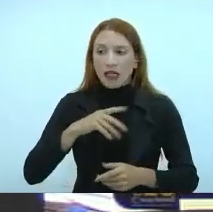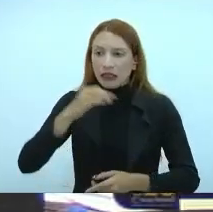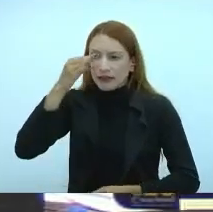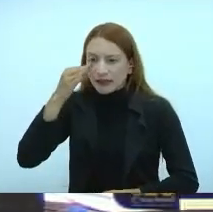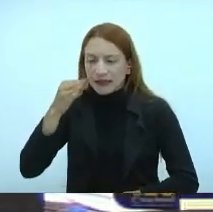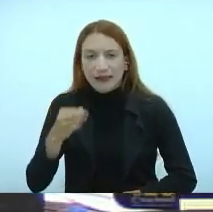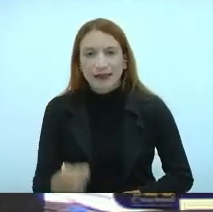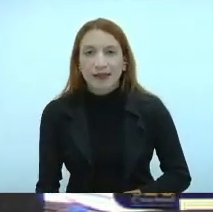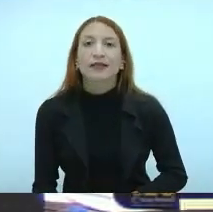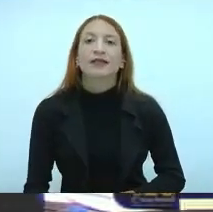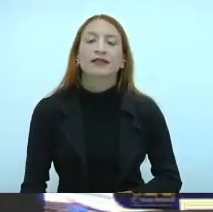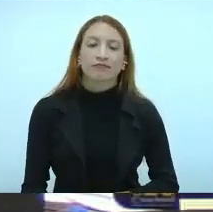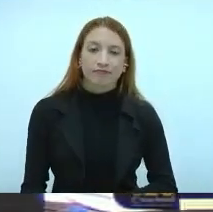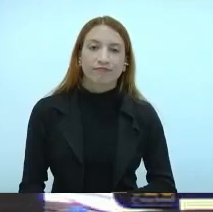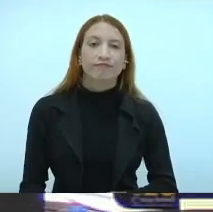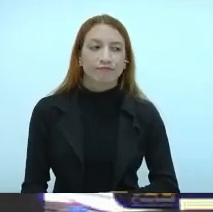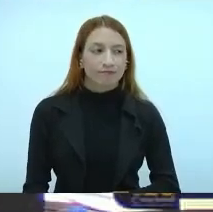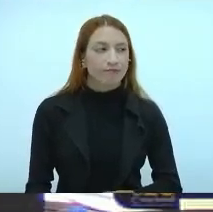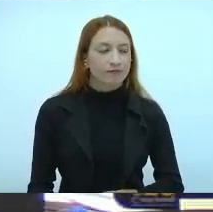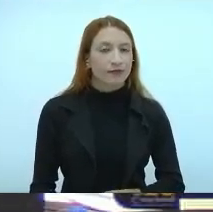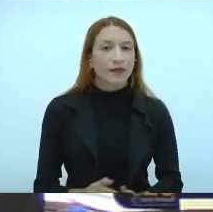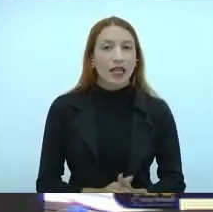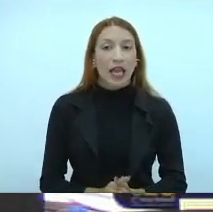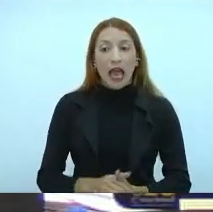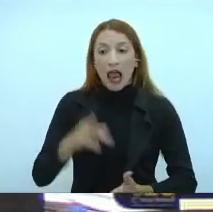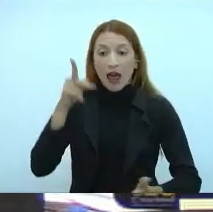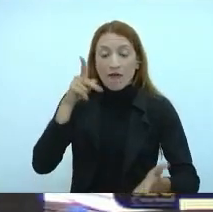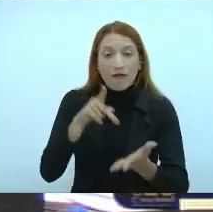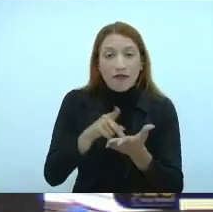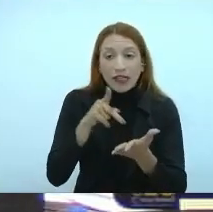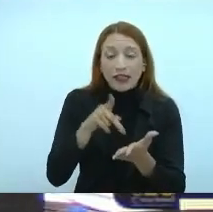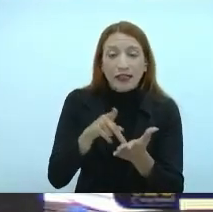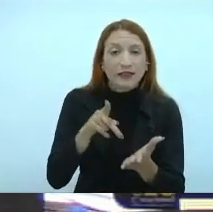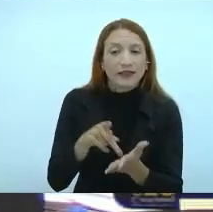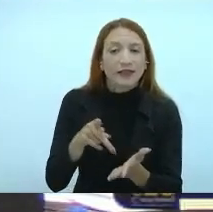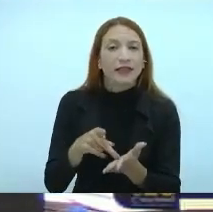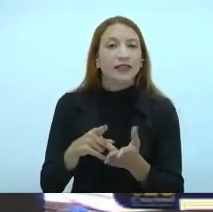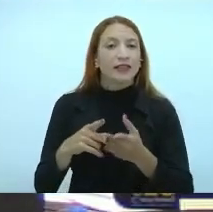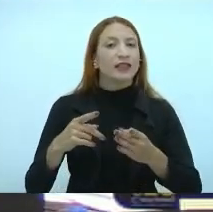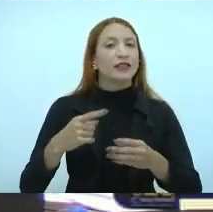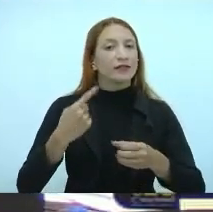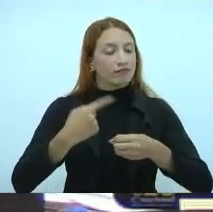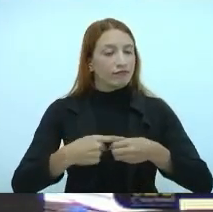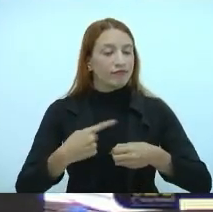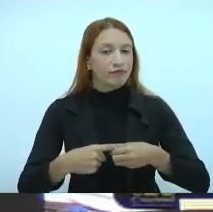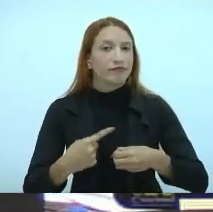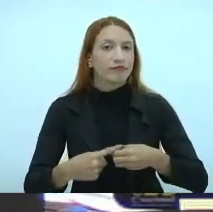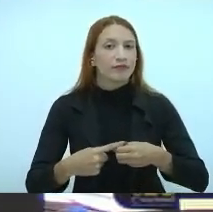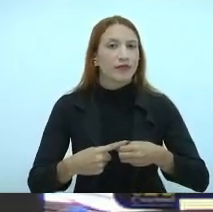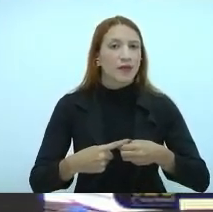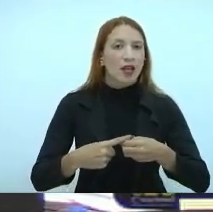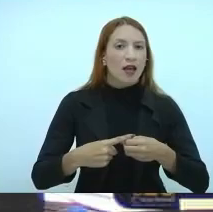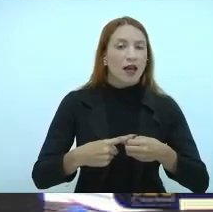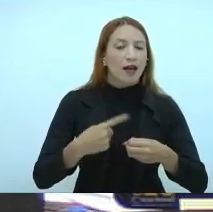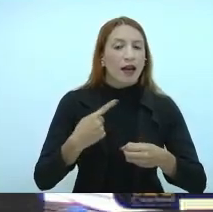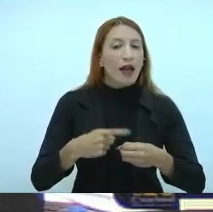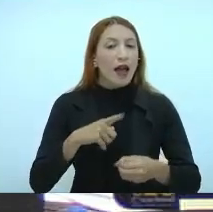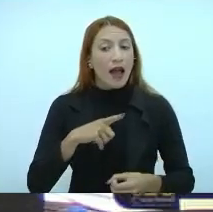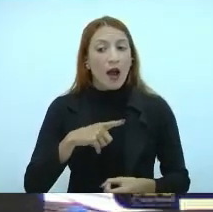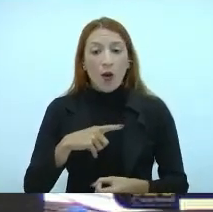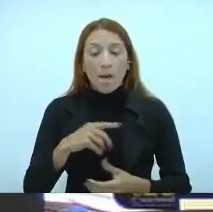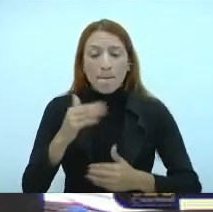em nossa cidade hoje ela tem credibilidade política hoje